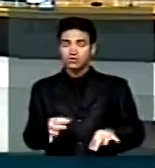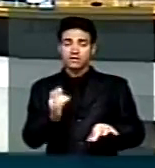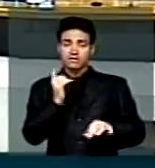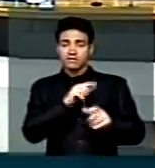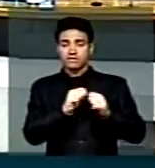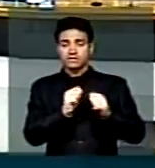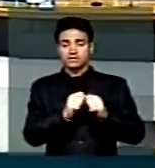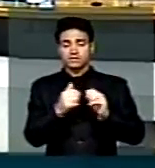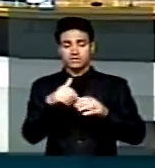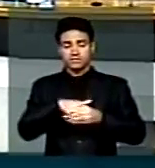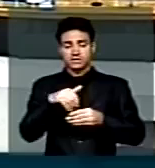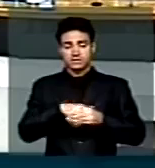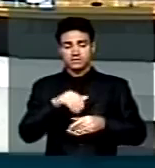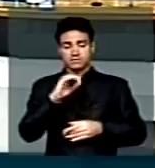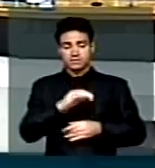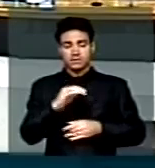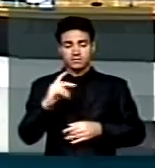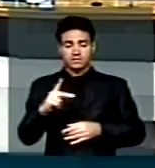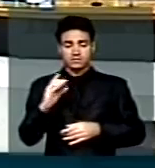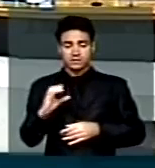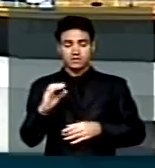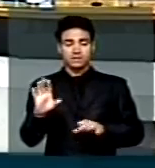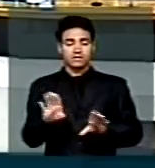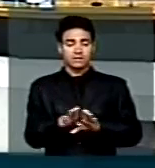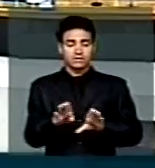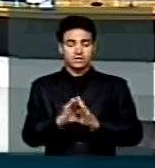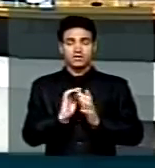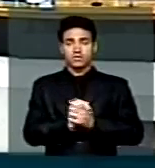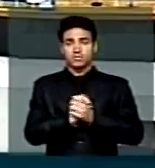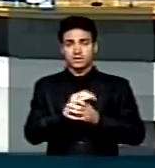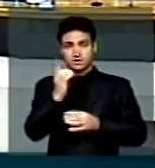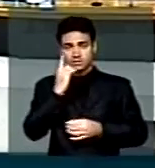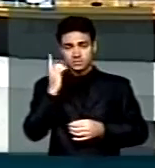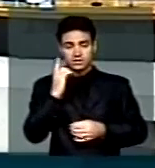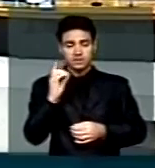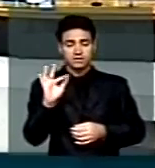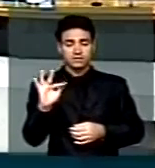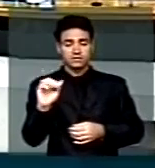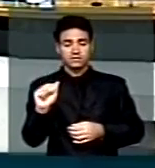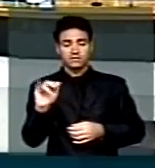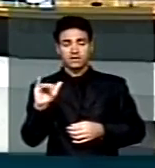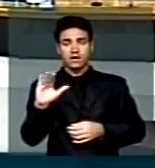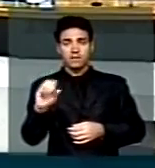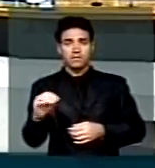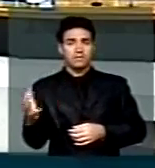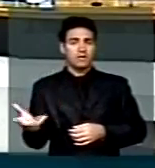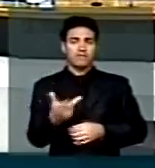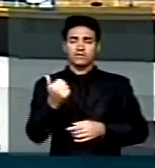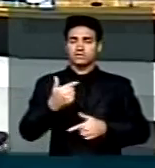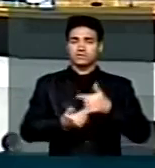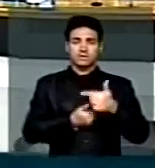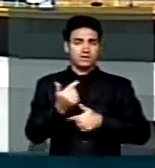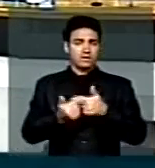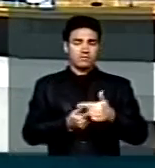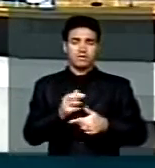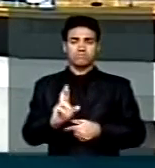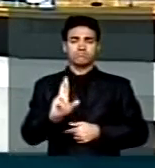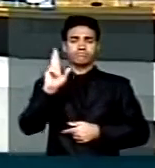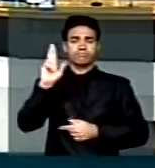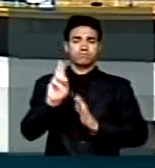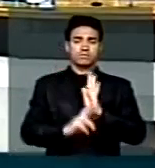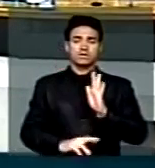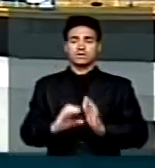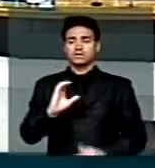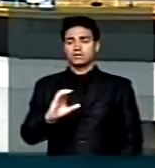dos destaques do CPC, e aproveitamos para cumprimentar o nobre deputado Fábio Tradi pelo brilhante trabalho que fez à frente da relatoria do CPC,